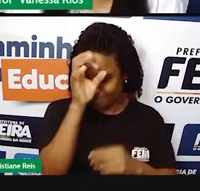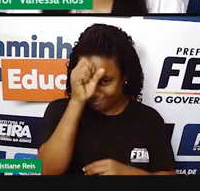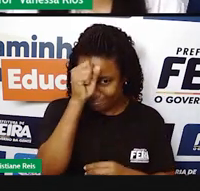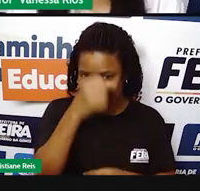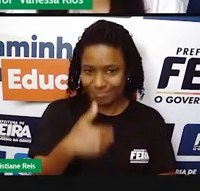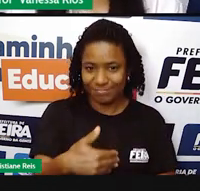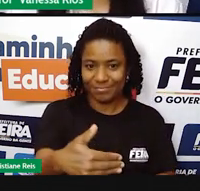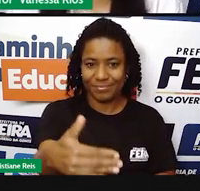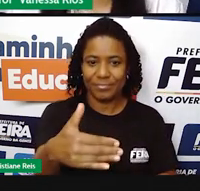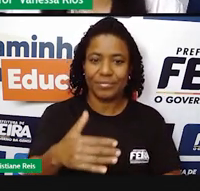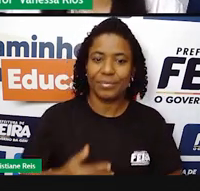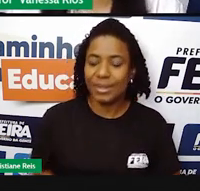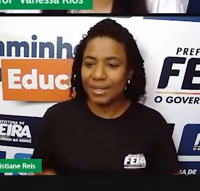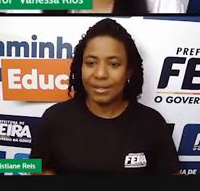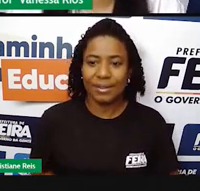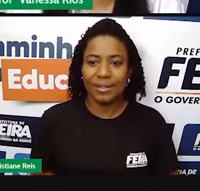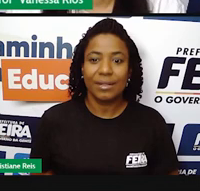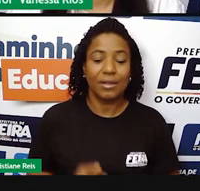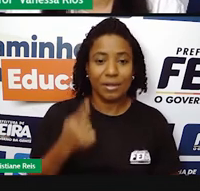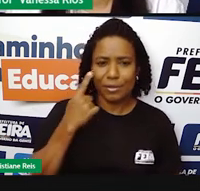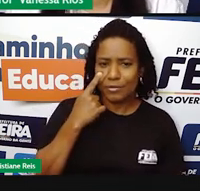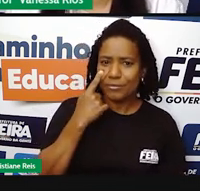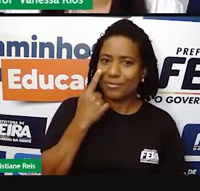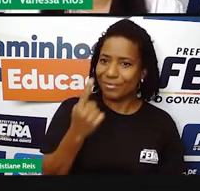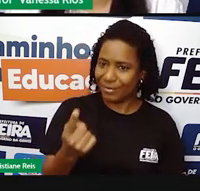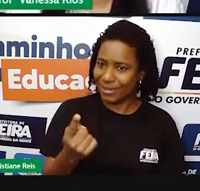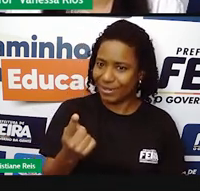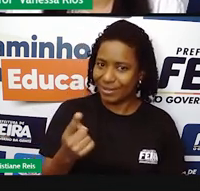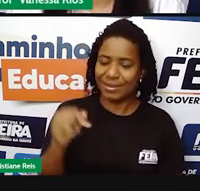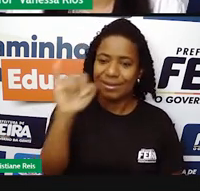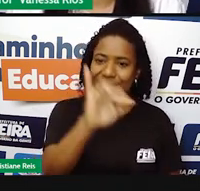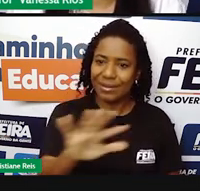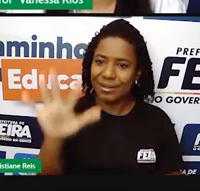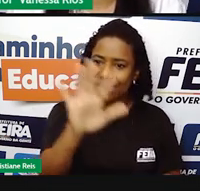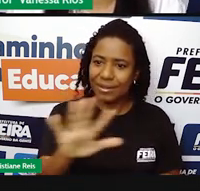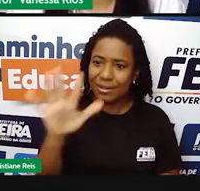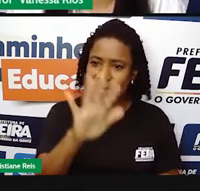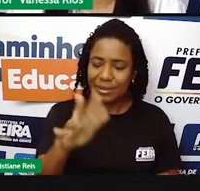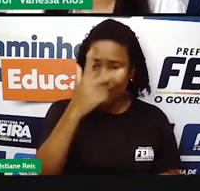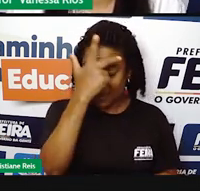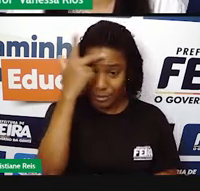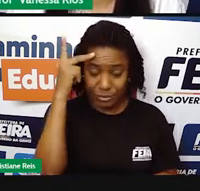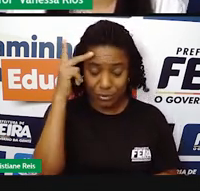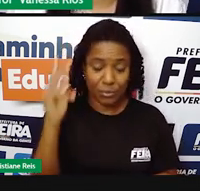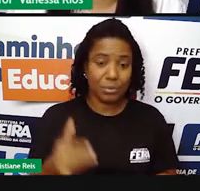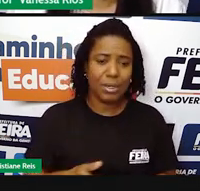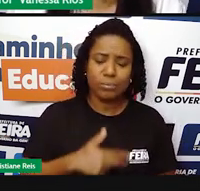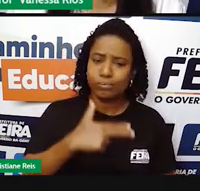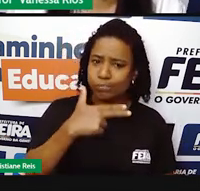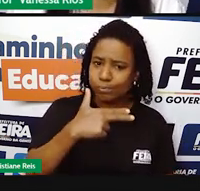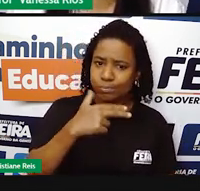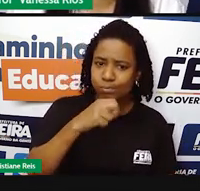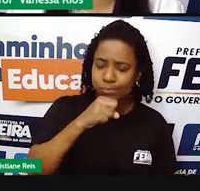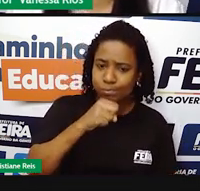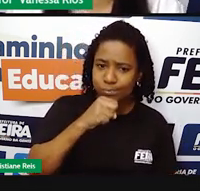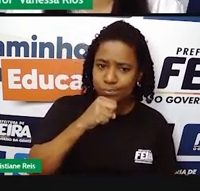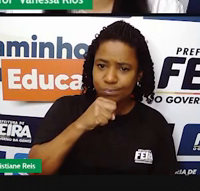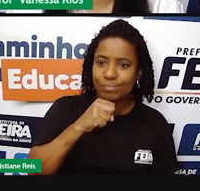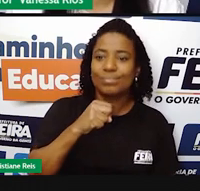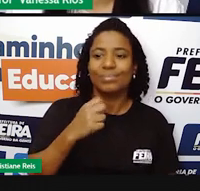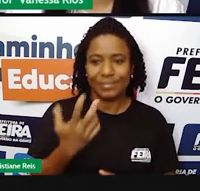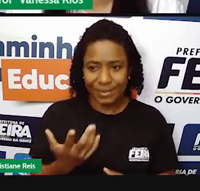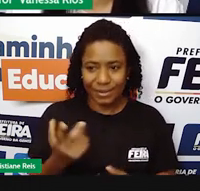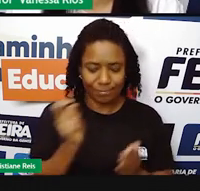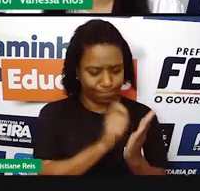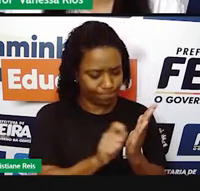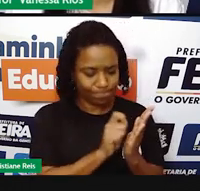Para começar, para colocar essa imagem aí, ó, de alguém com microfones na mão, também fazendo algumas